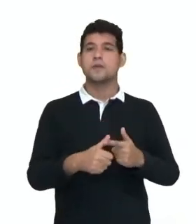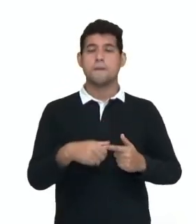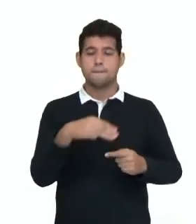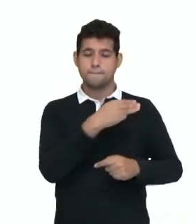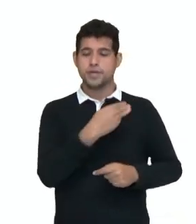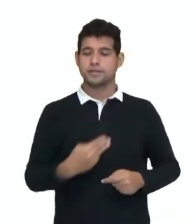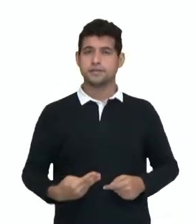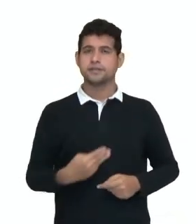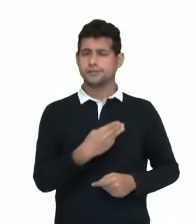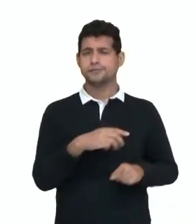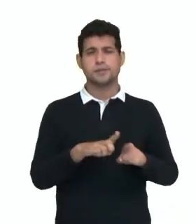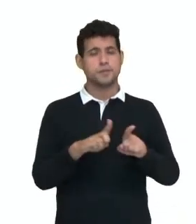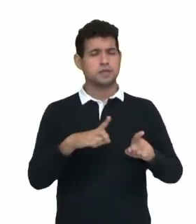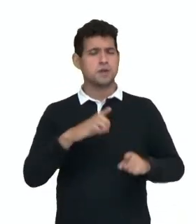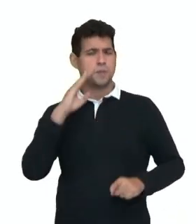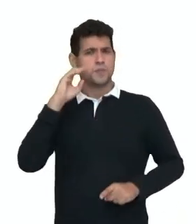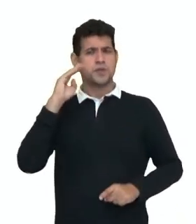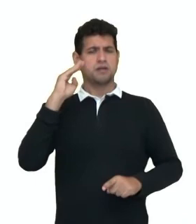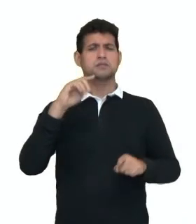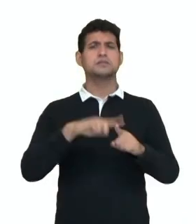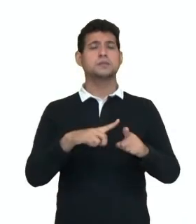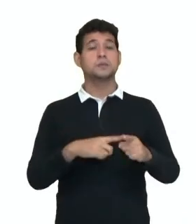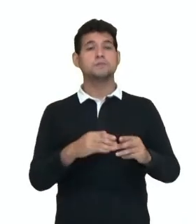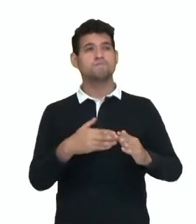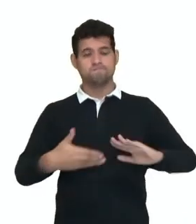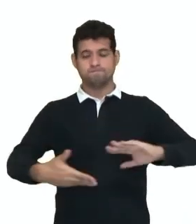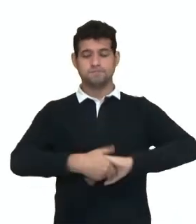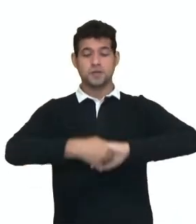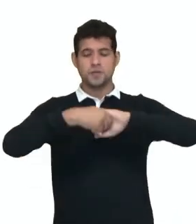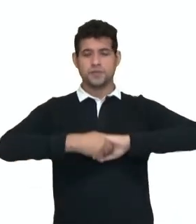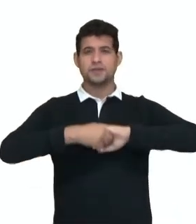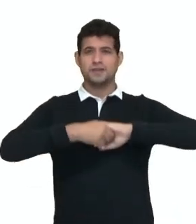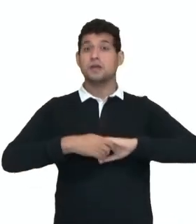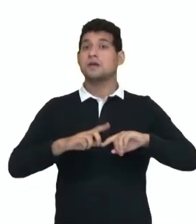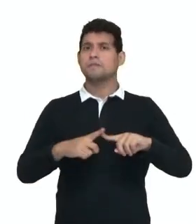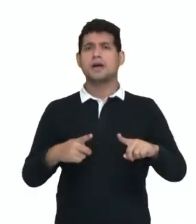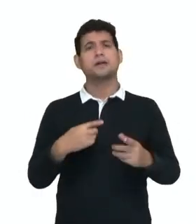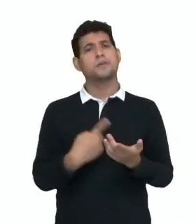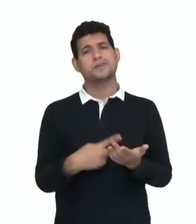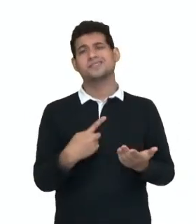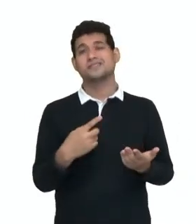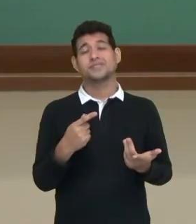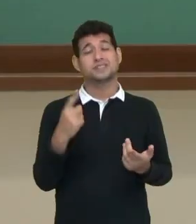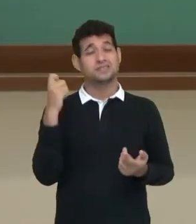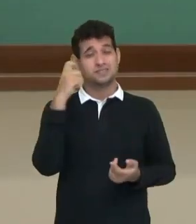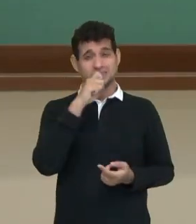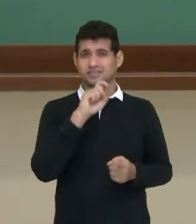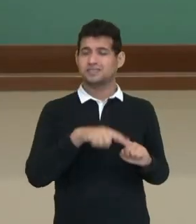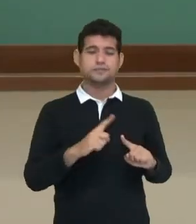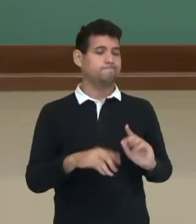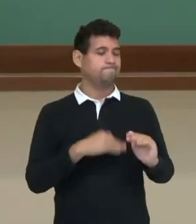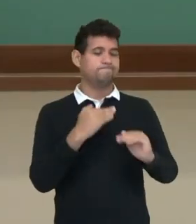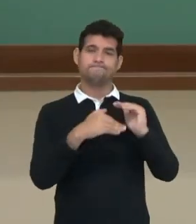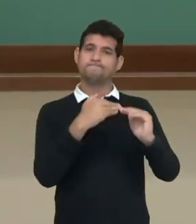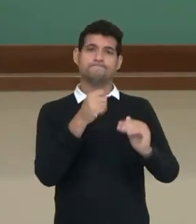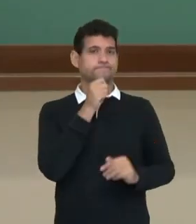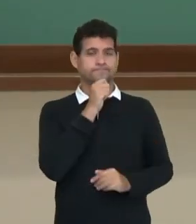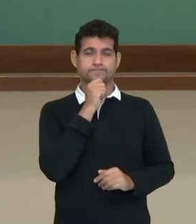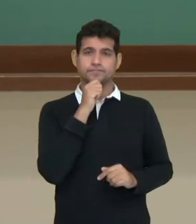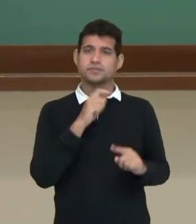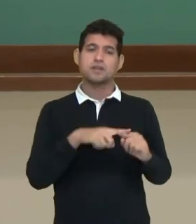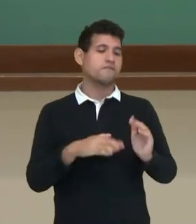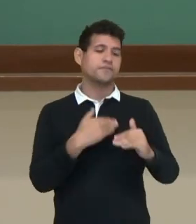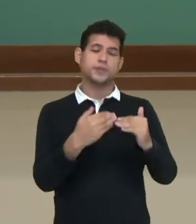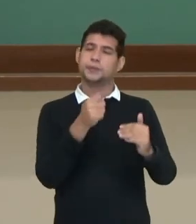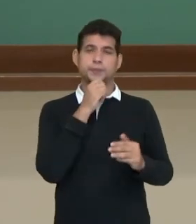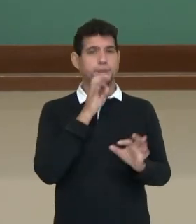e o líder da autoridade palestina se cumprimentando. Mas esses acordos foram muito complicados e não vingaram, então não foram adiante